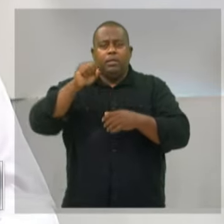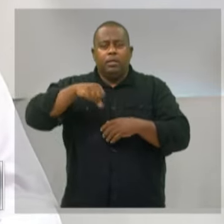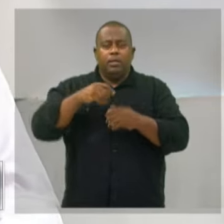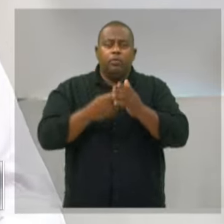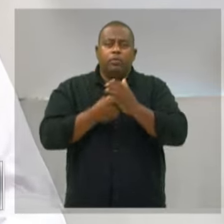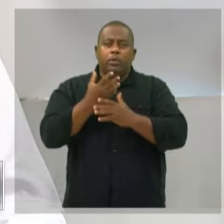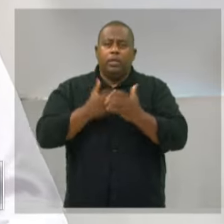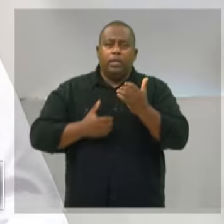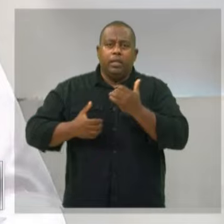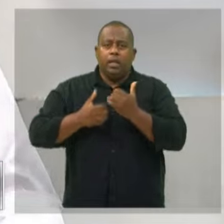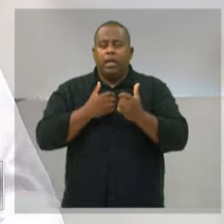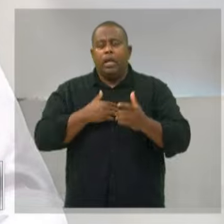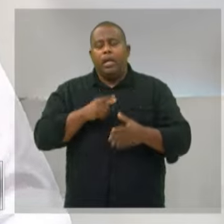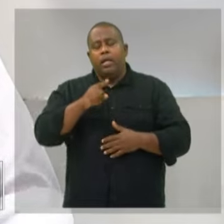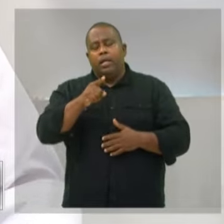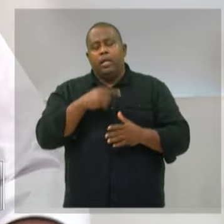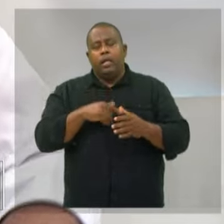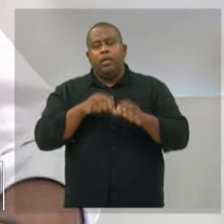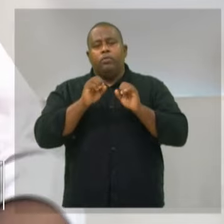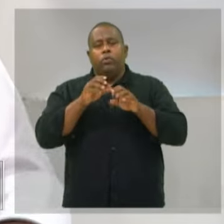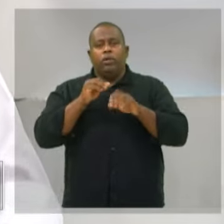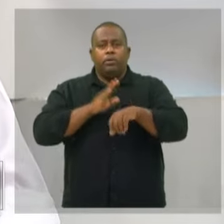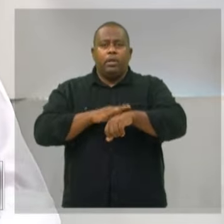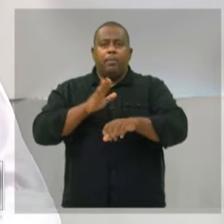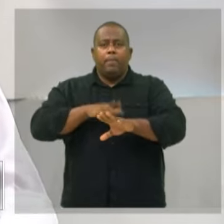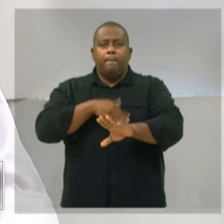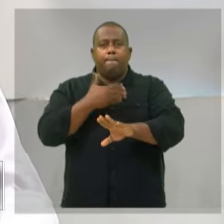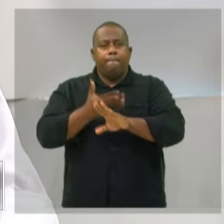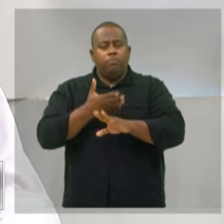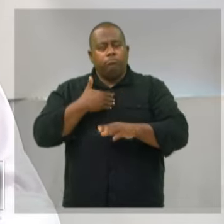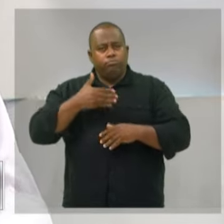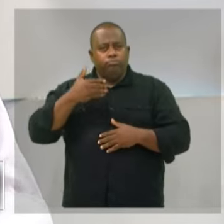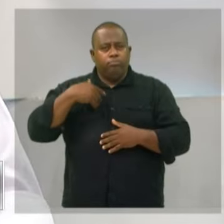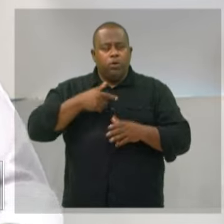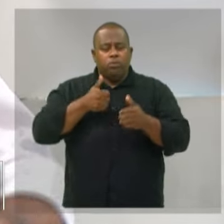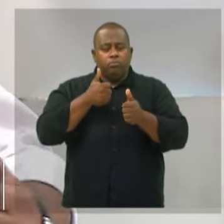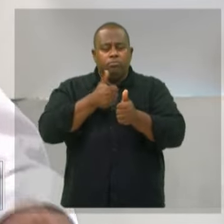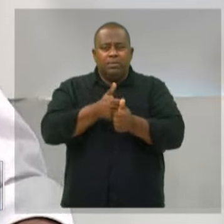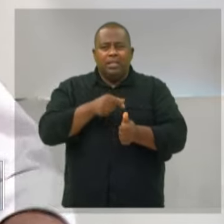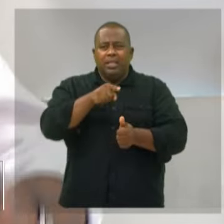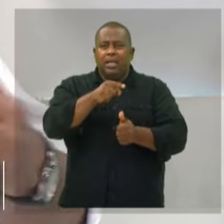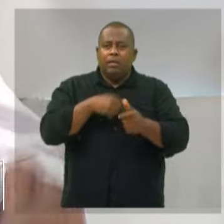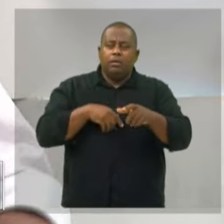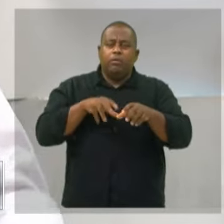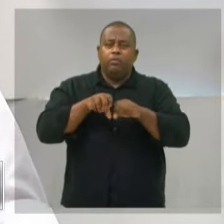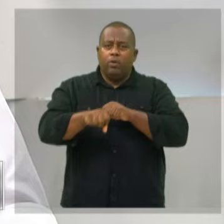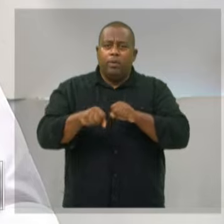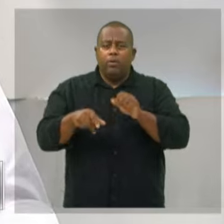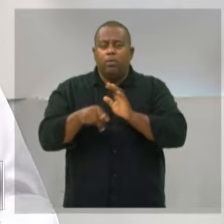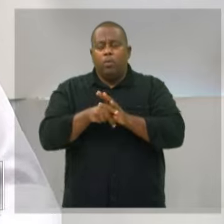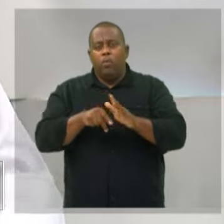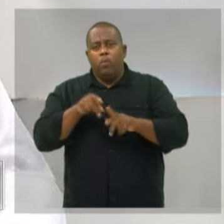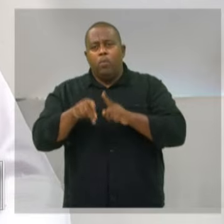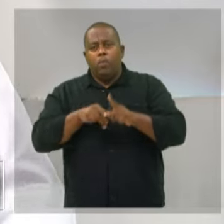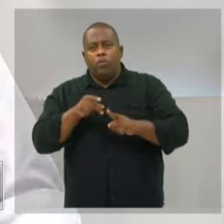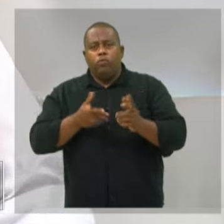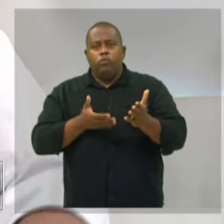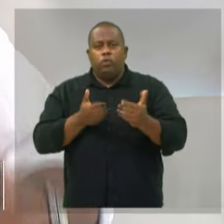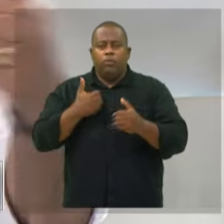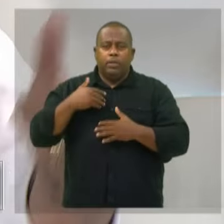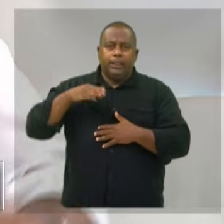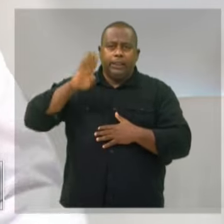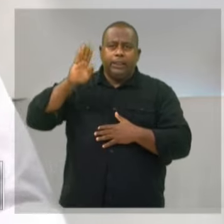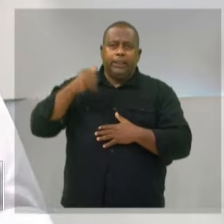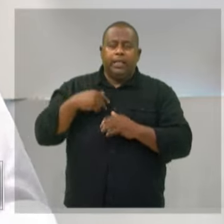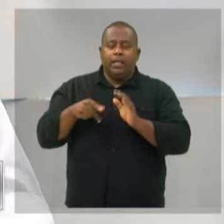botar educação ensin tempo integral Vamos apostar na qualificação e na capacitação do nosso povo do nosso jovem que o candidato del